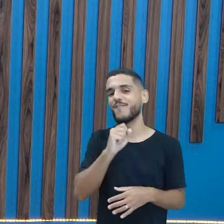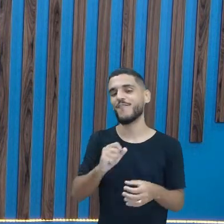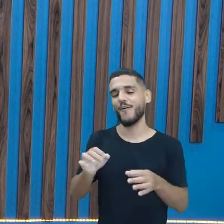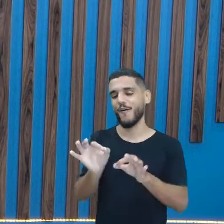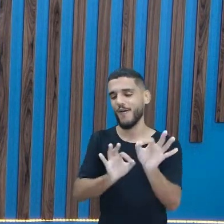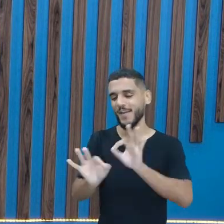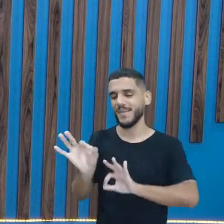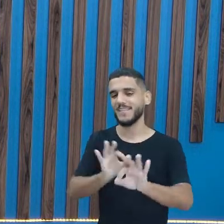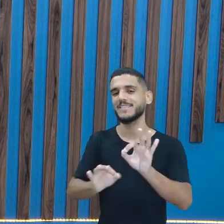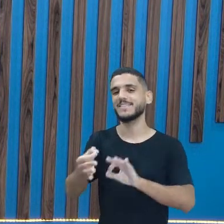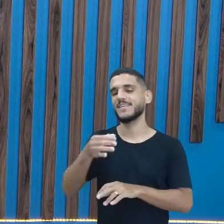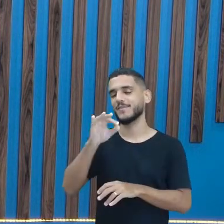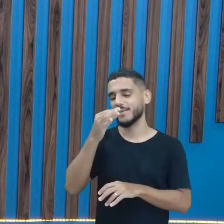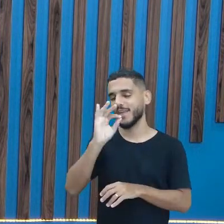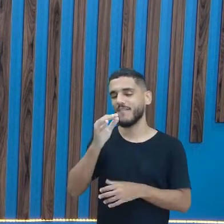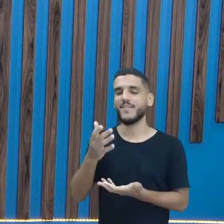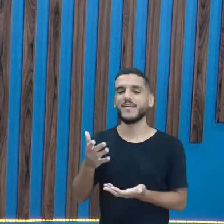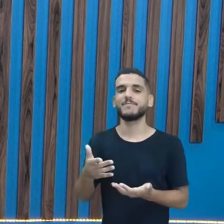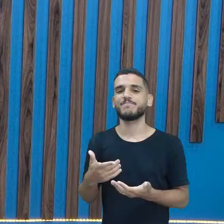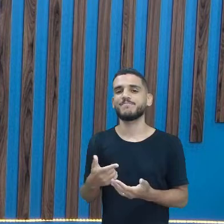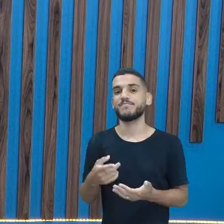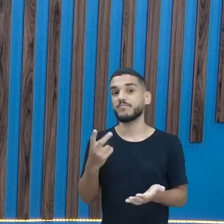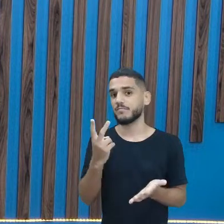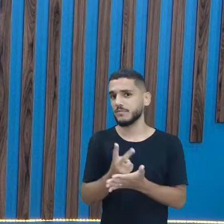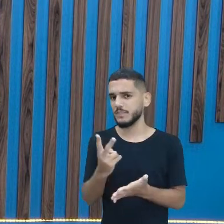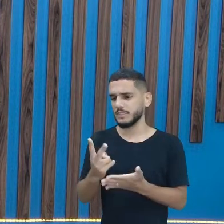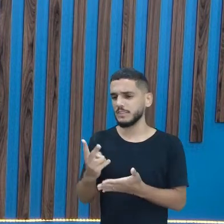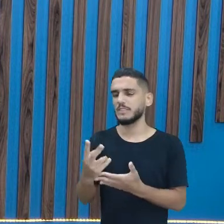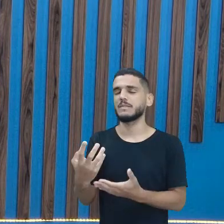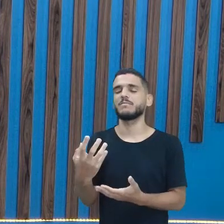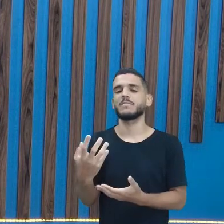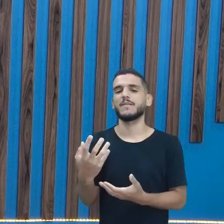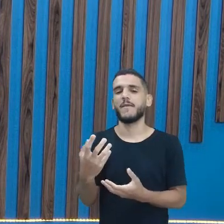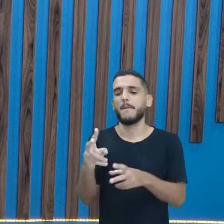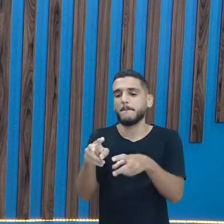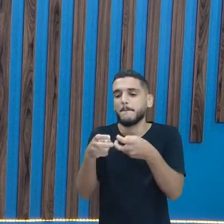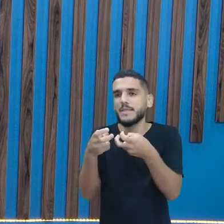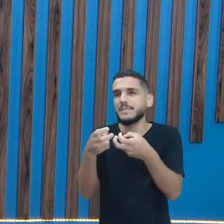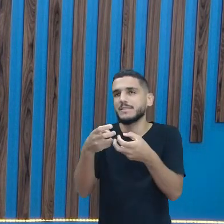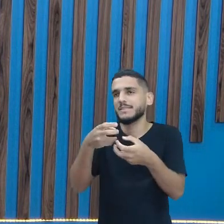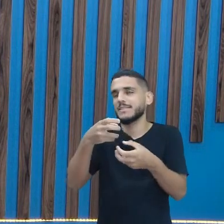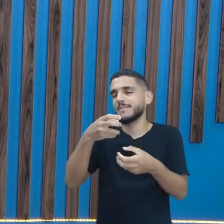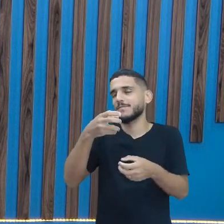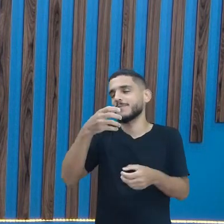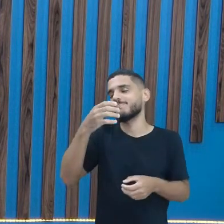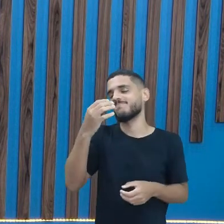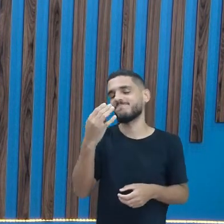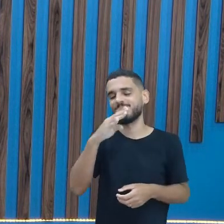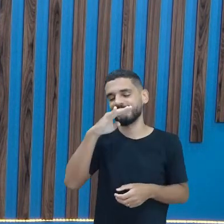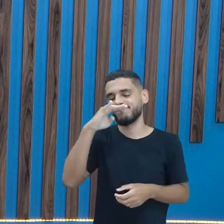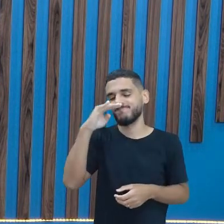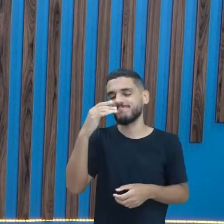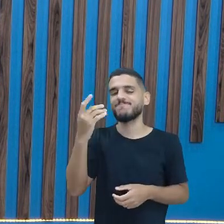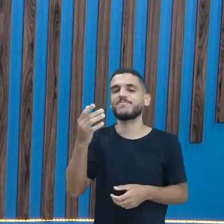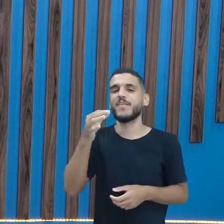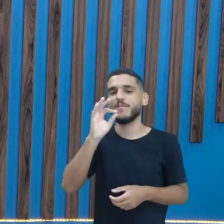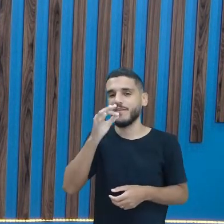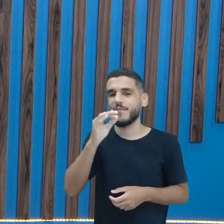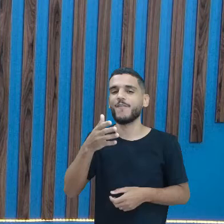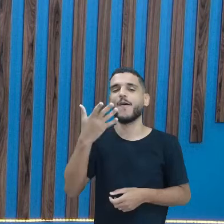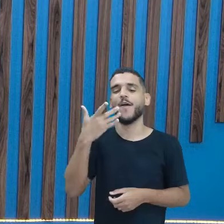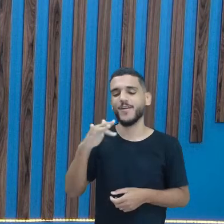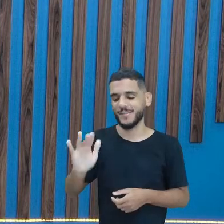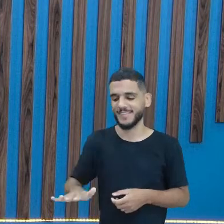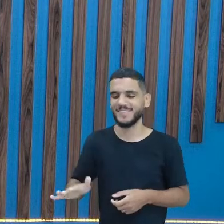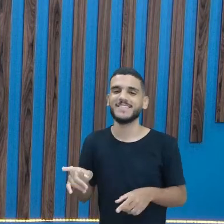minhas tias. Sim. E toda vez quando eu sinto aquele cheiro de café, eu volto lá para casa da minha avó. Tu lembra de quando eu lá? era criança,